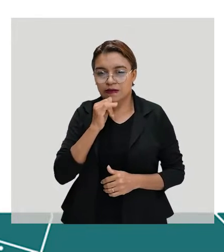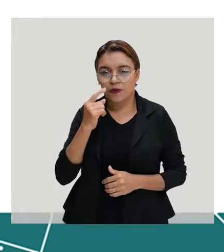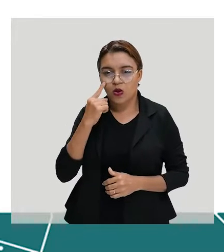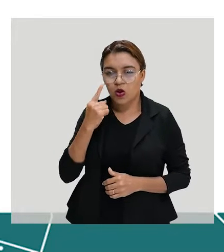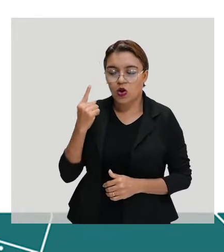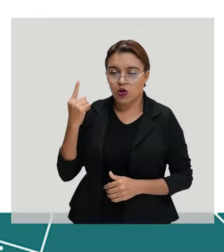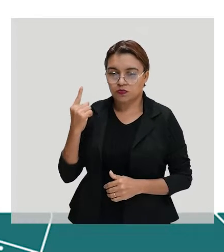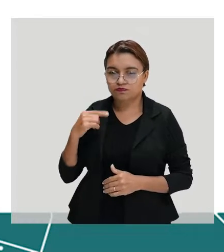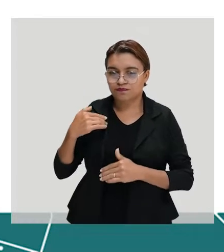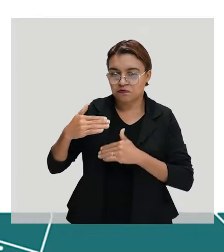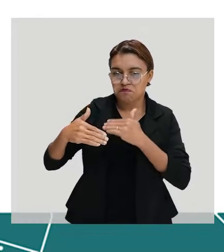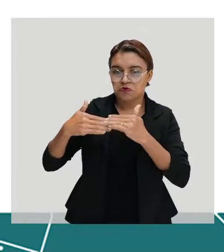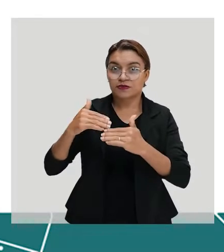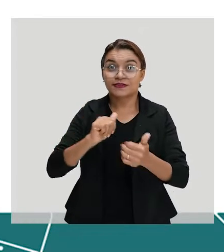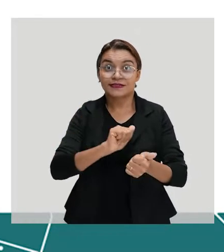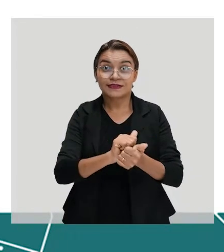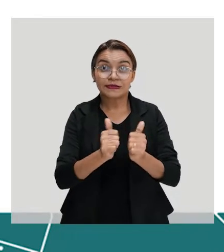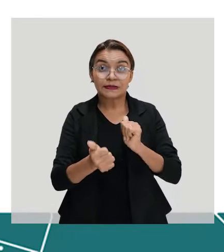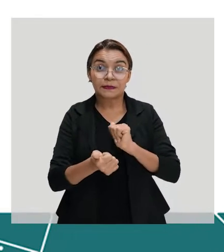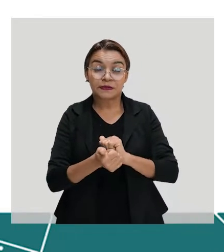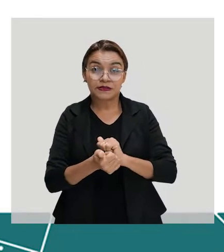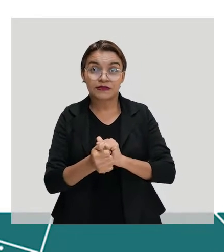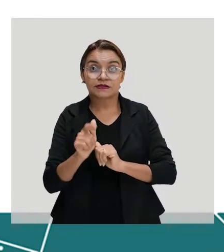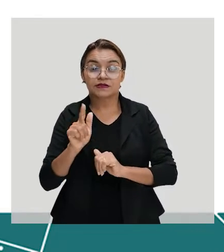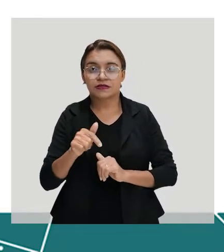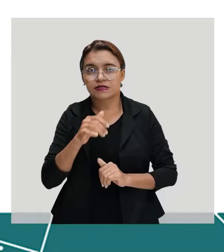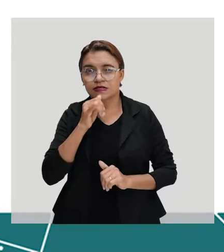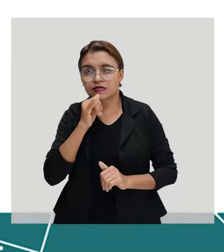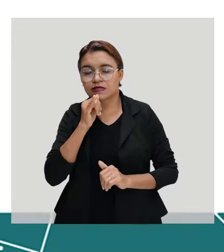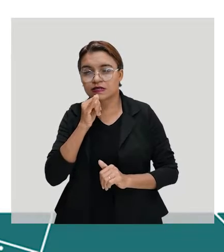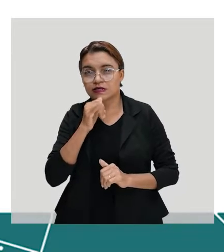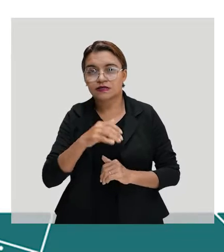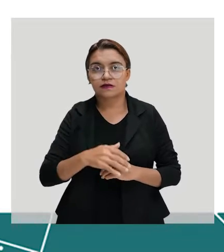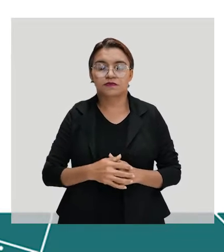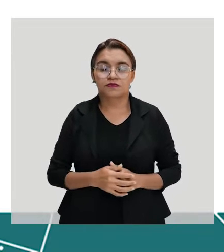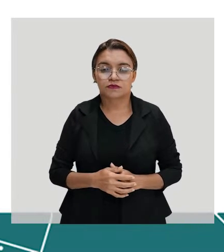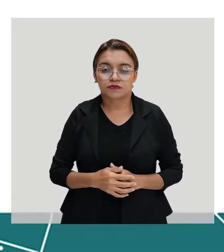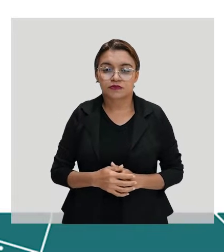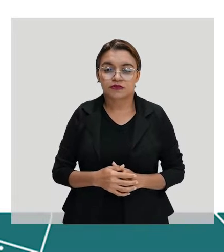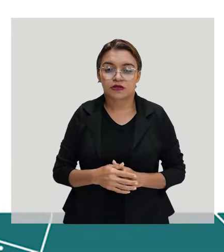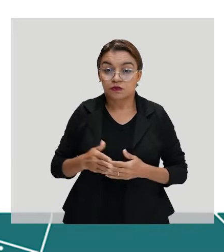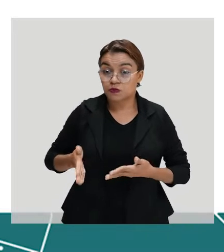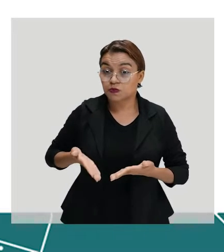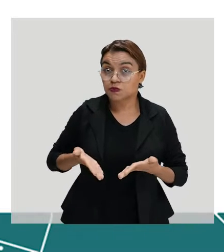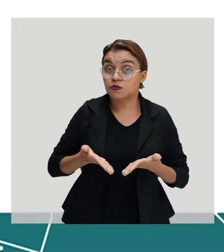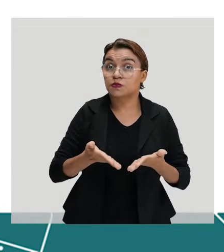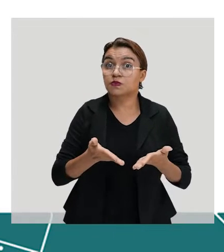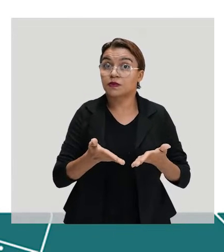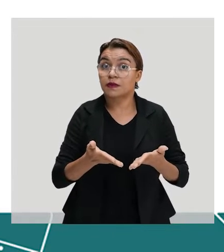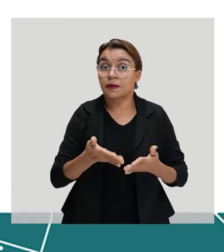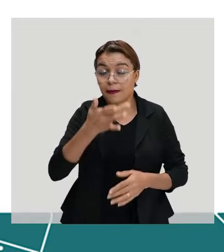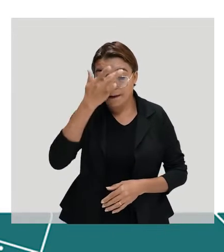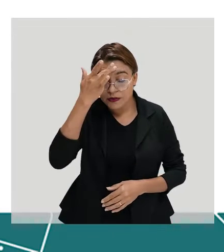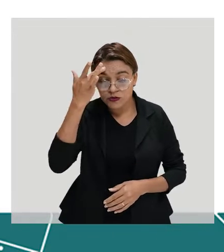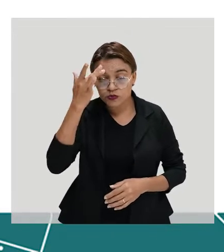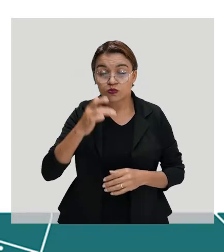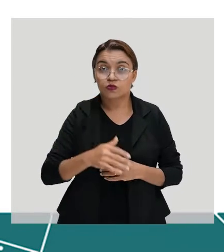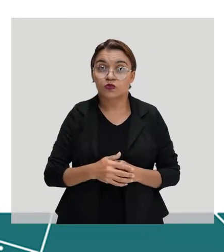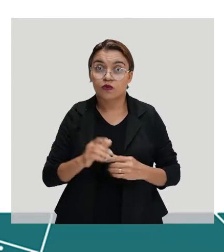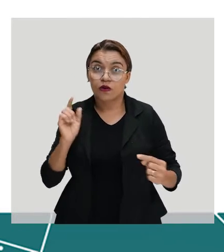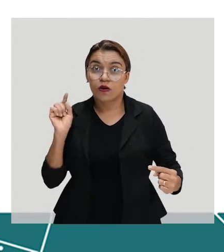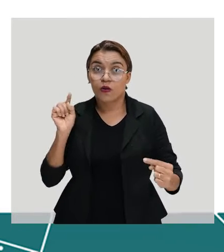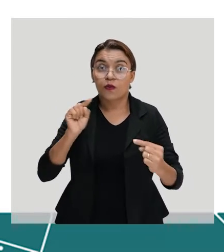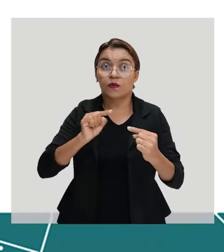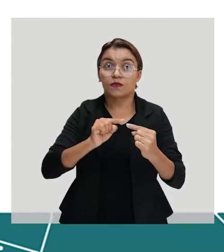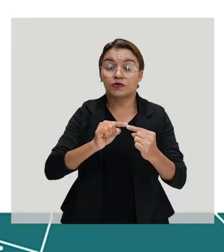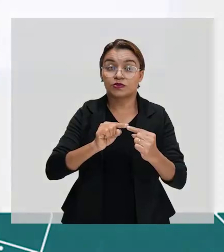processo de adaptação através de O que são dado a esse indivíduo visando